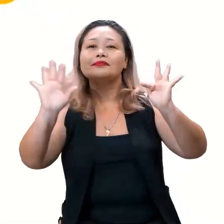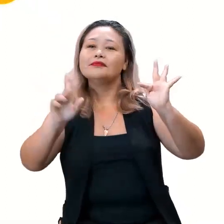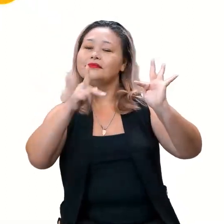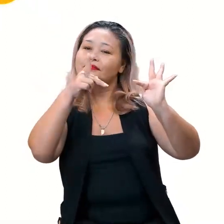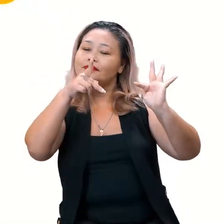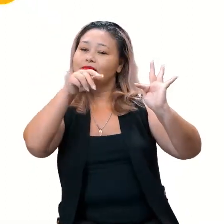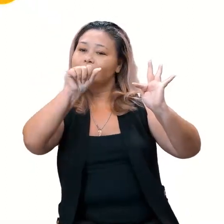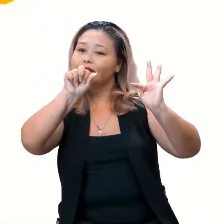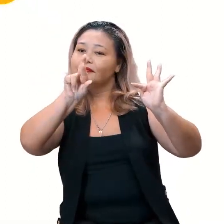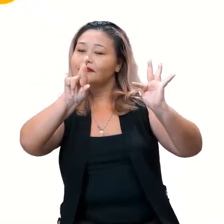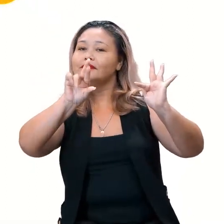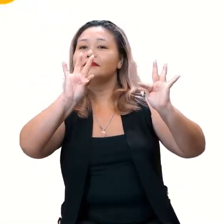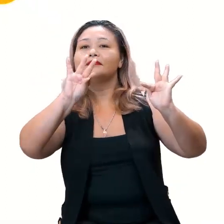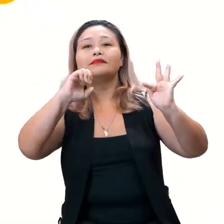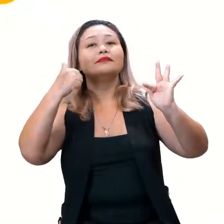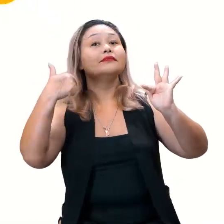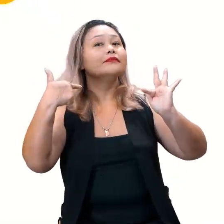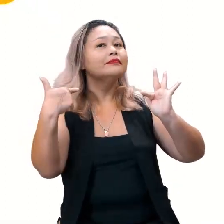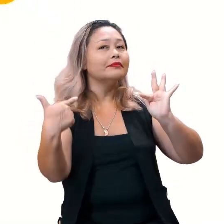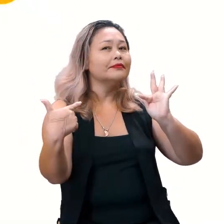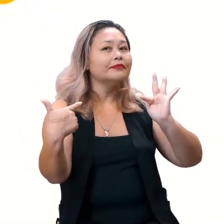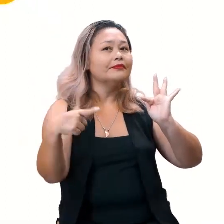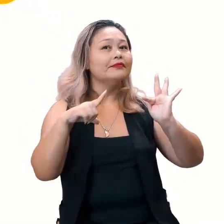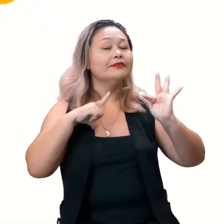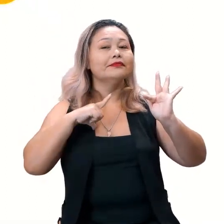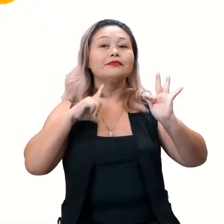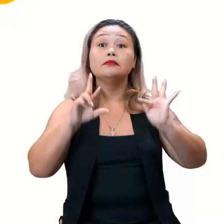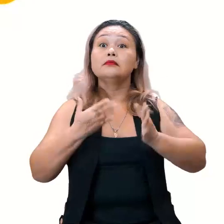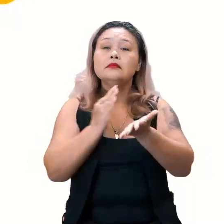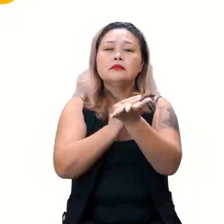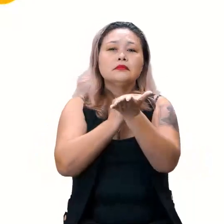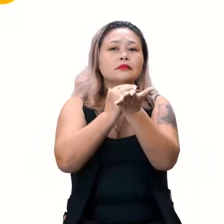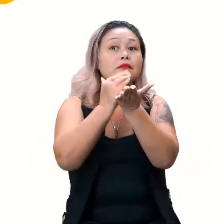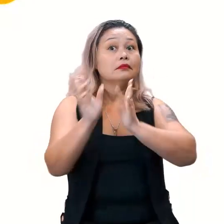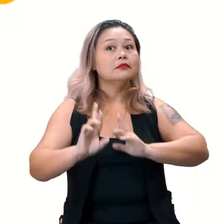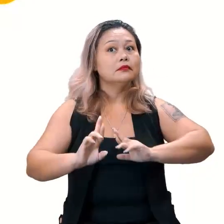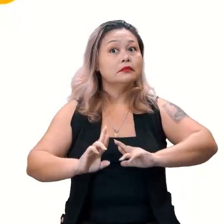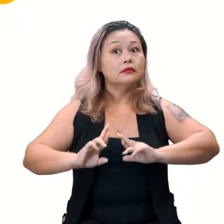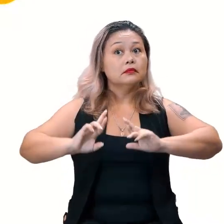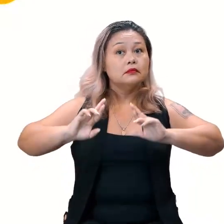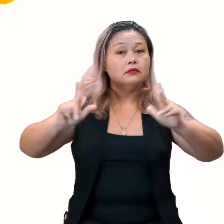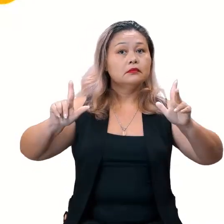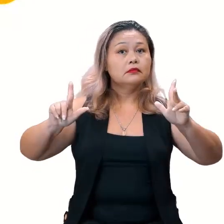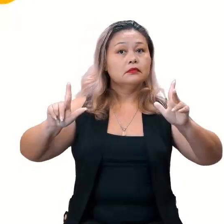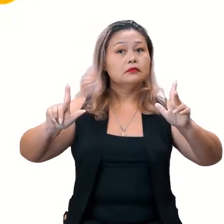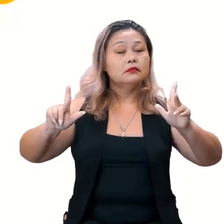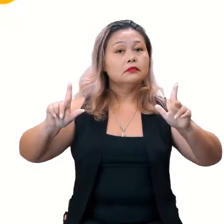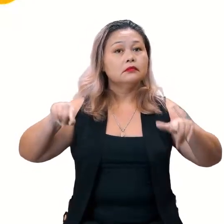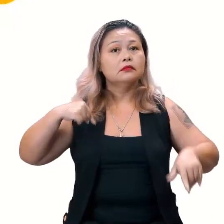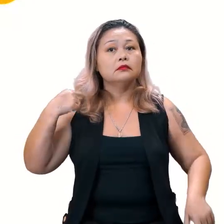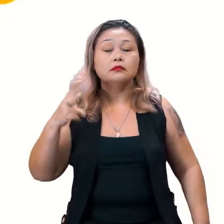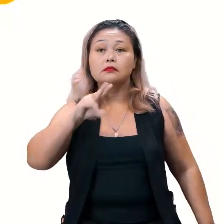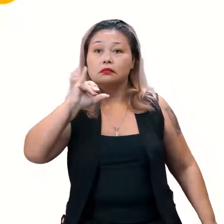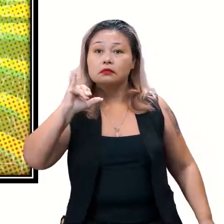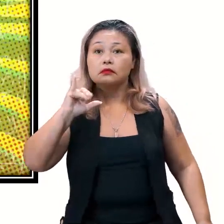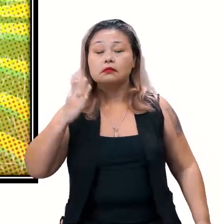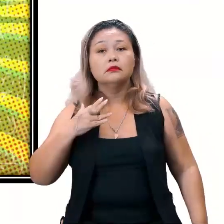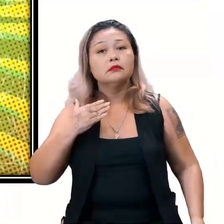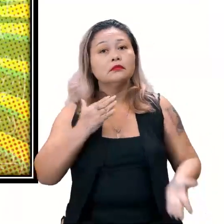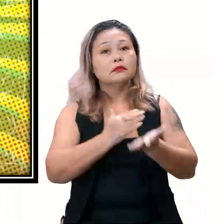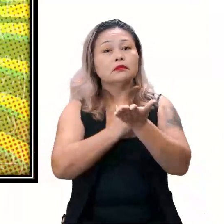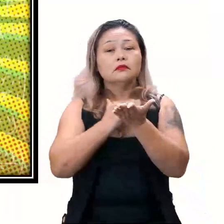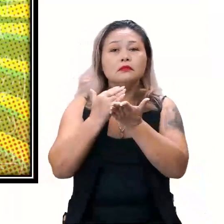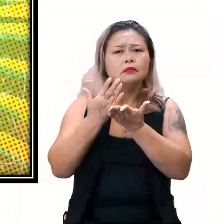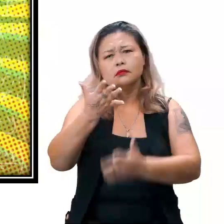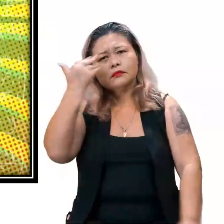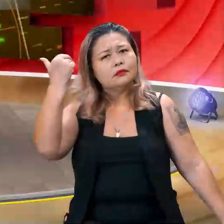parte. E claro que hoje a gente começa diferente. Hoje a gente vai começar, olha lá, vem com a